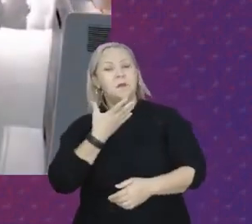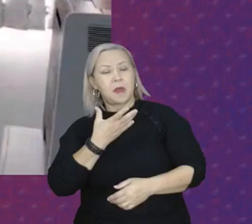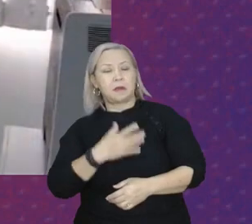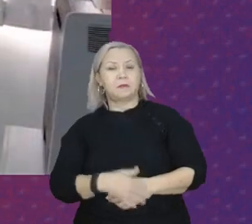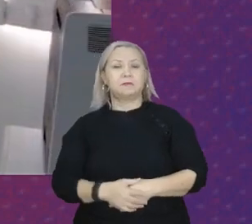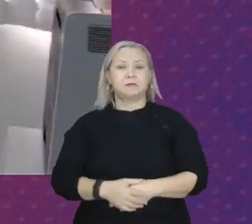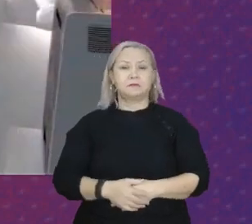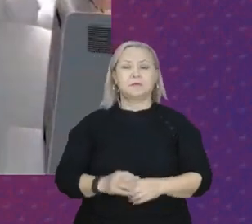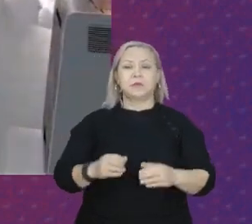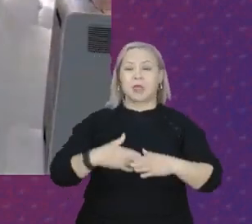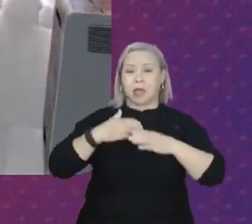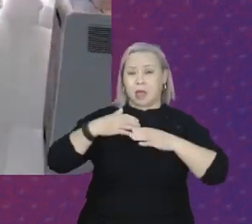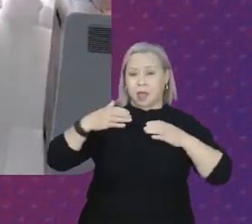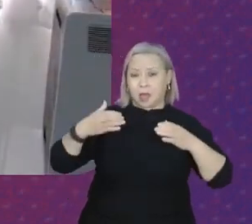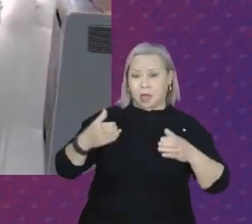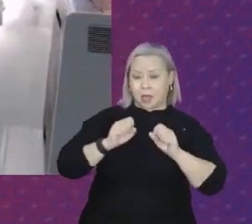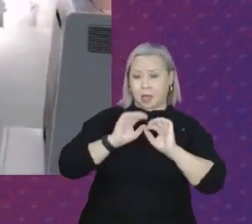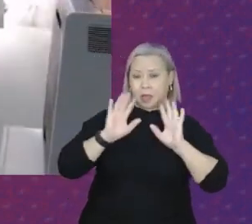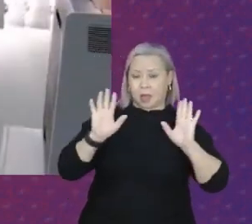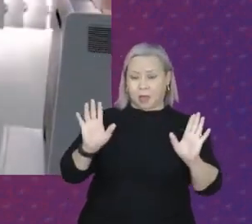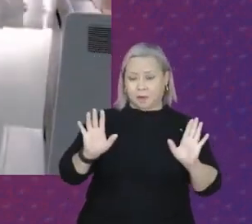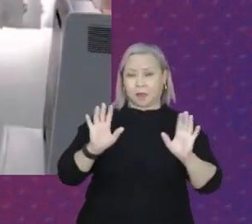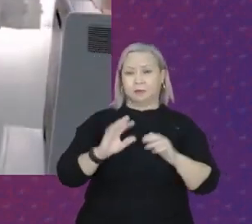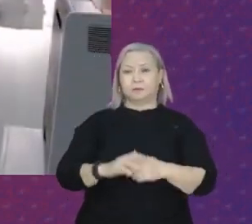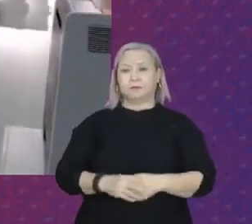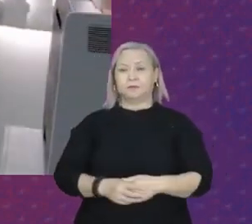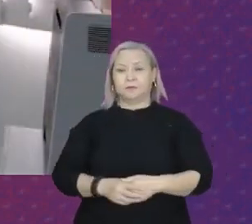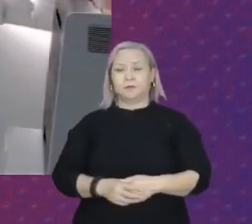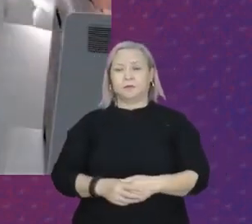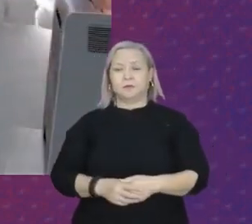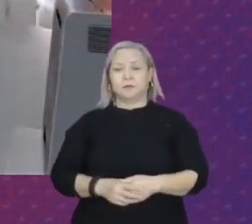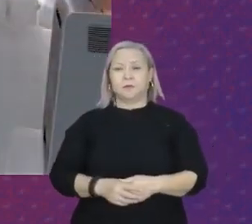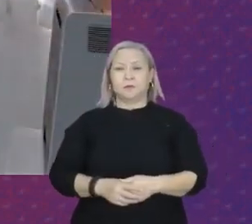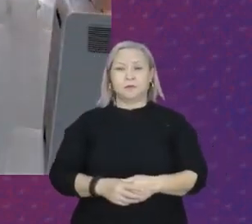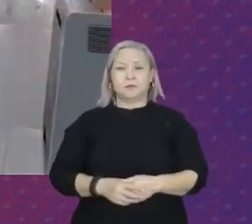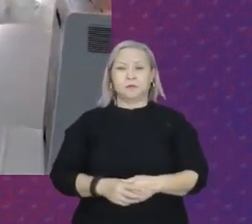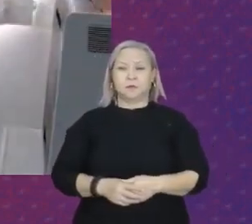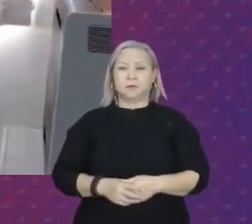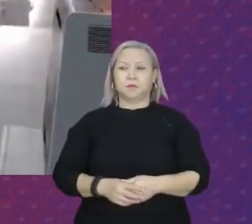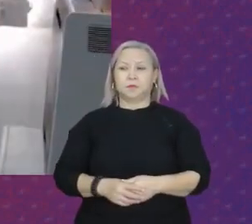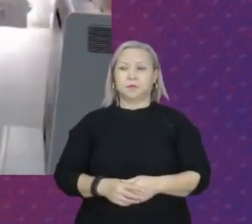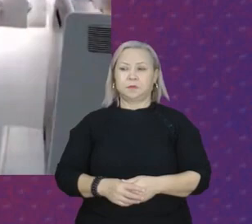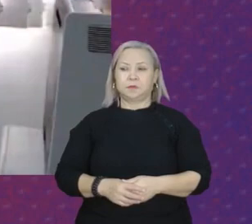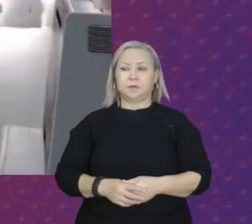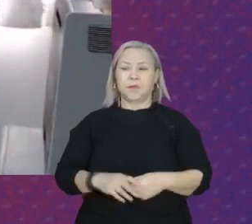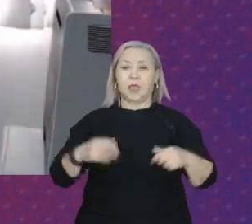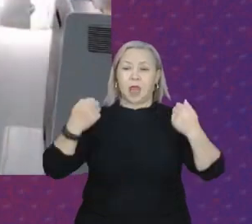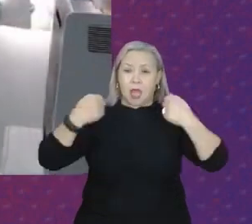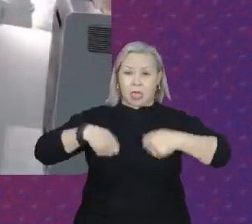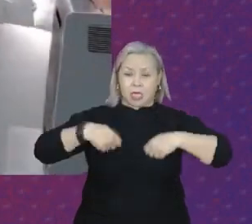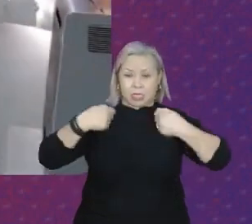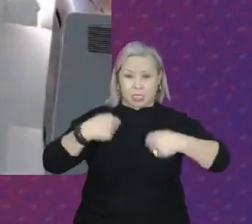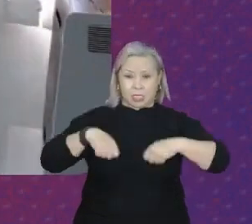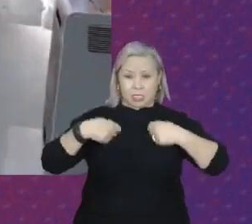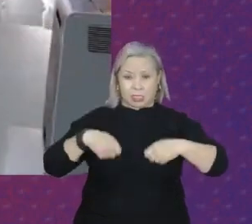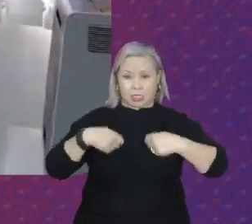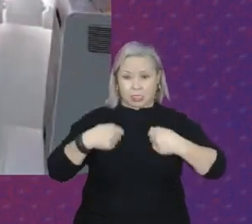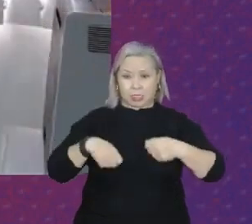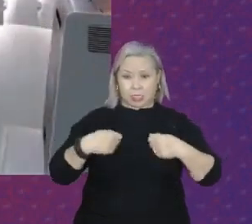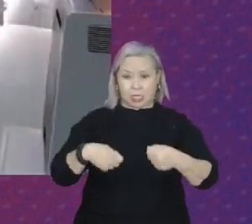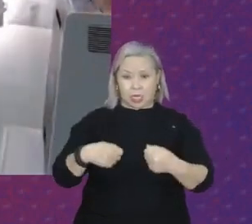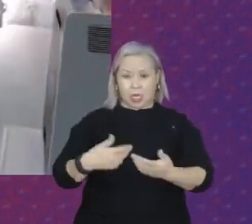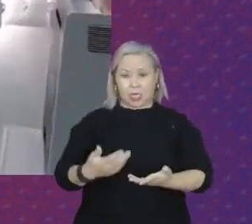muito ampla, né, a a necessidade, né, de